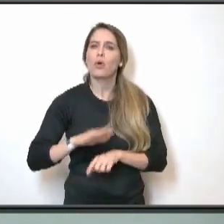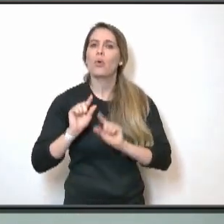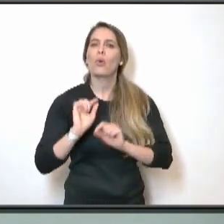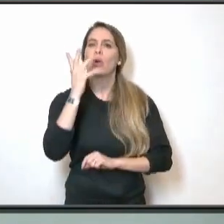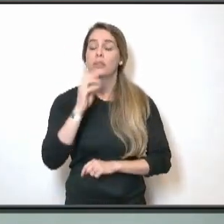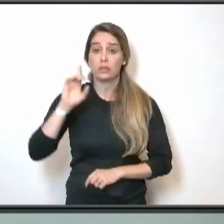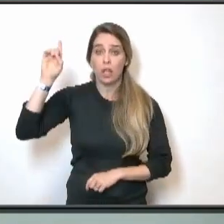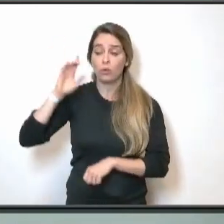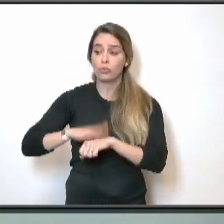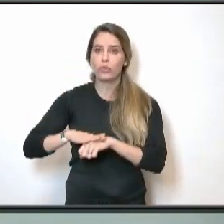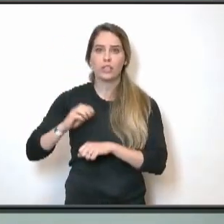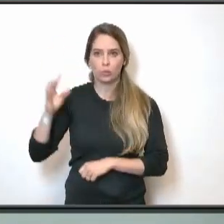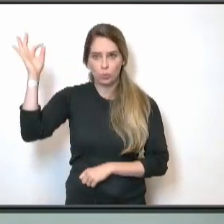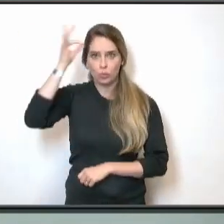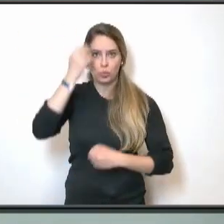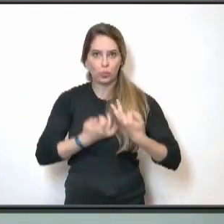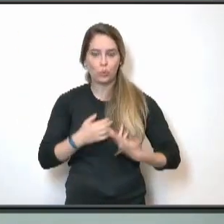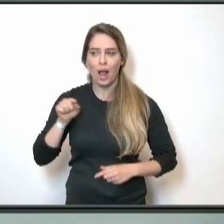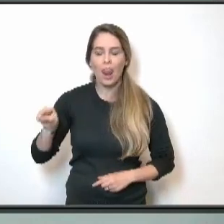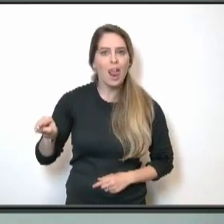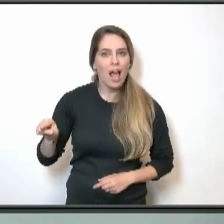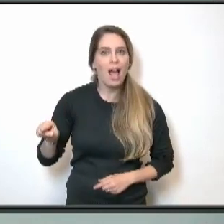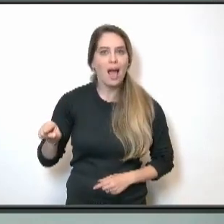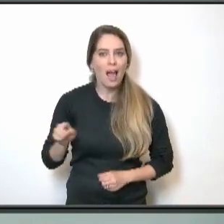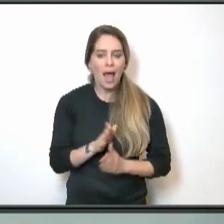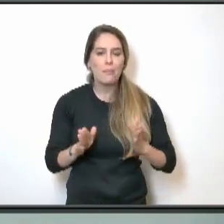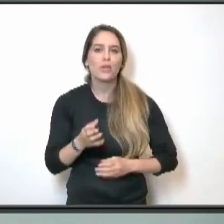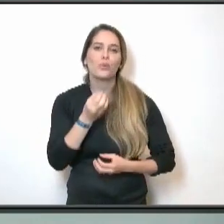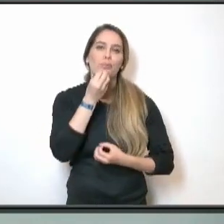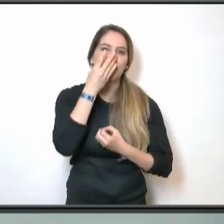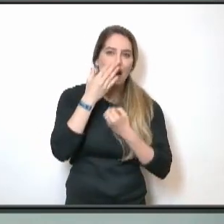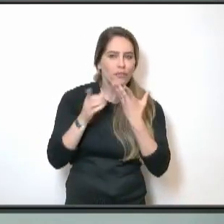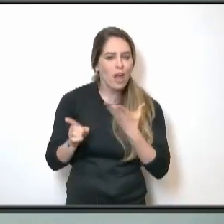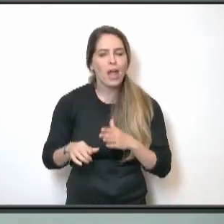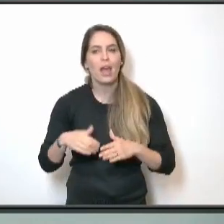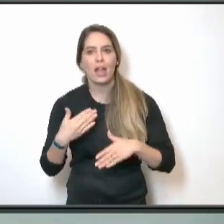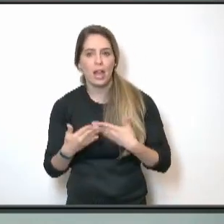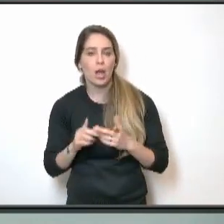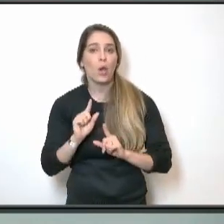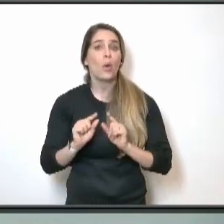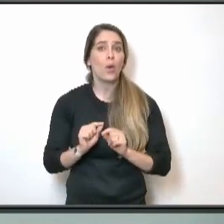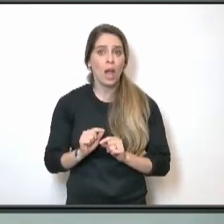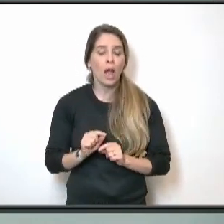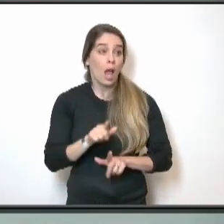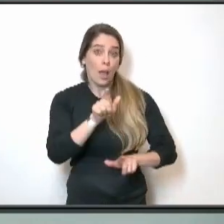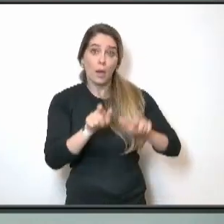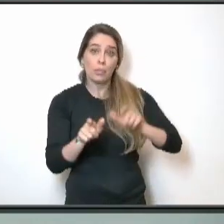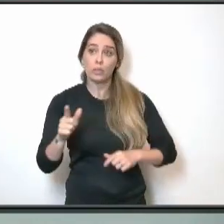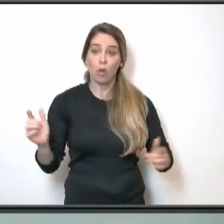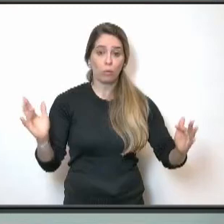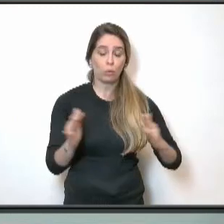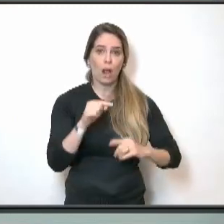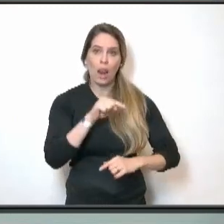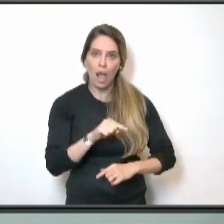uma maneira totalmente inesperada, algo tremendo sobre a vida das pessoas que estavam ali naquela